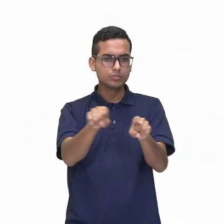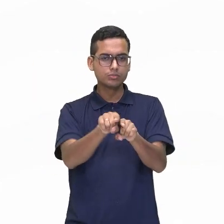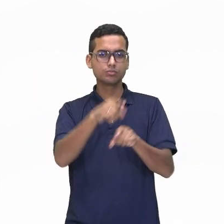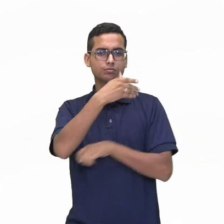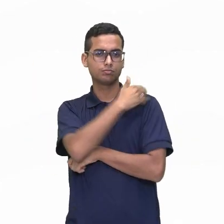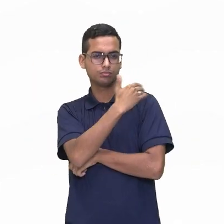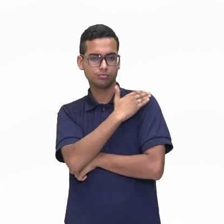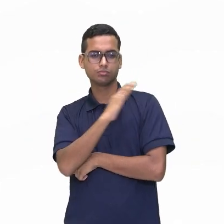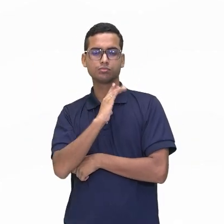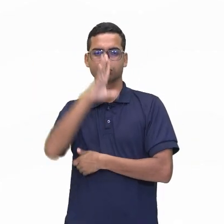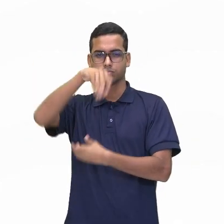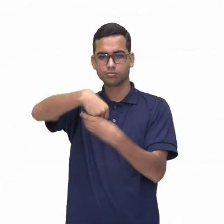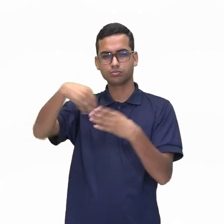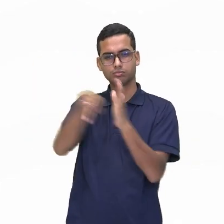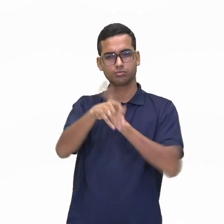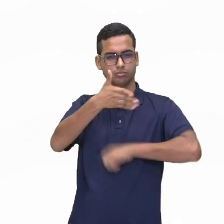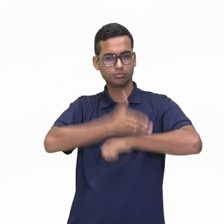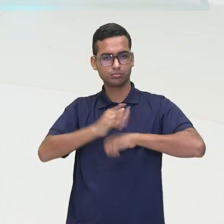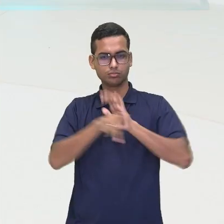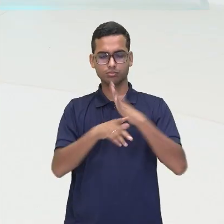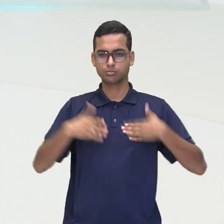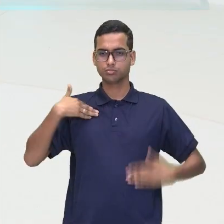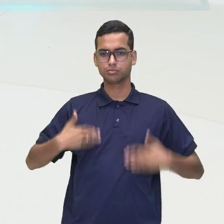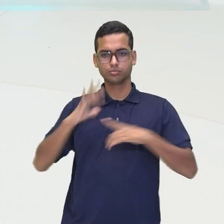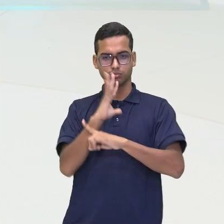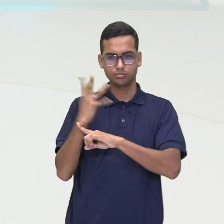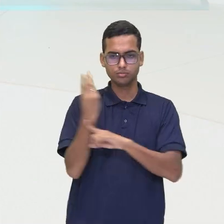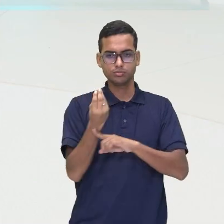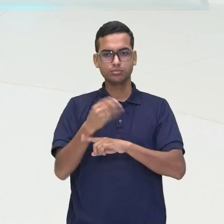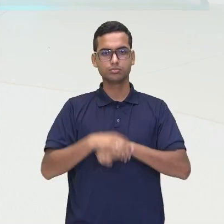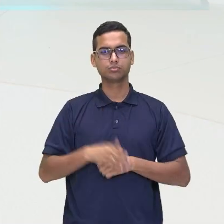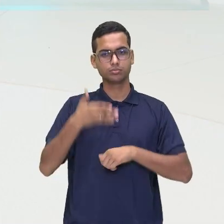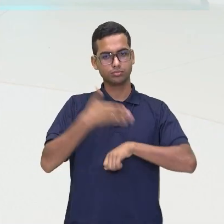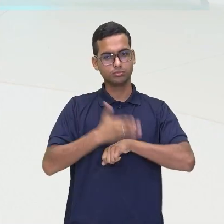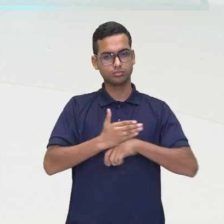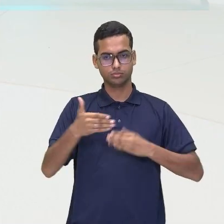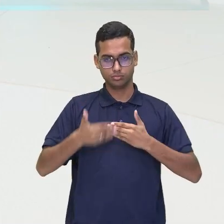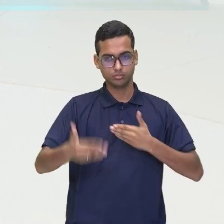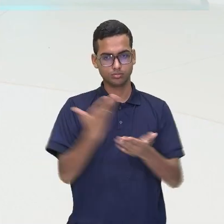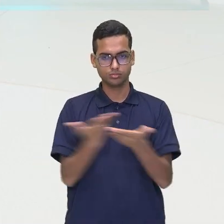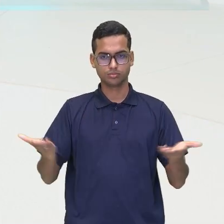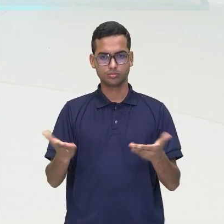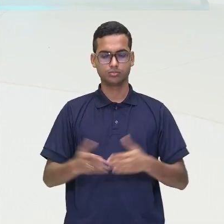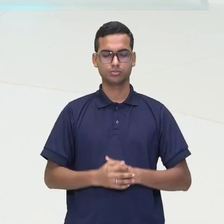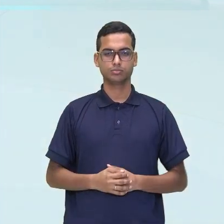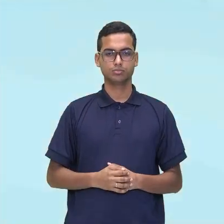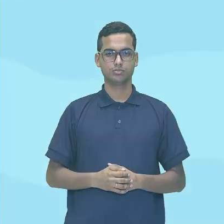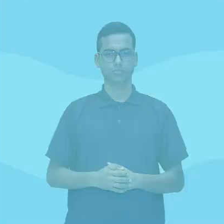preconceitos presentes nas práticas corporais artísticas. Vamos então à nossa aula de hoje.